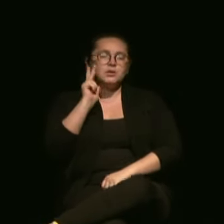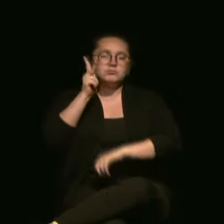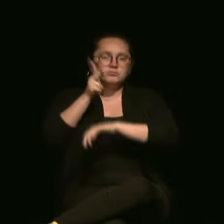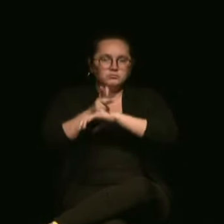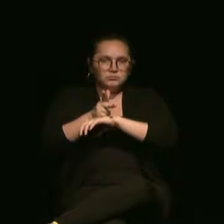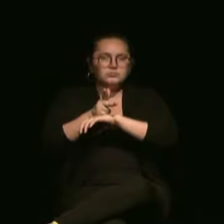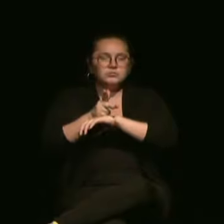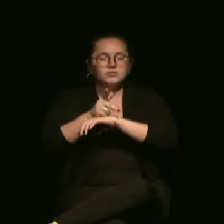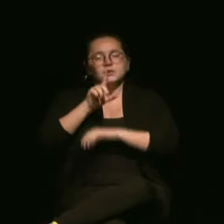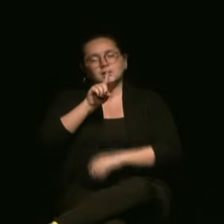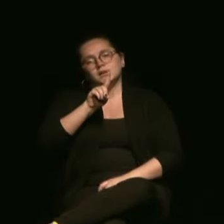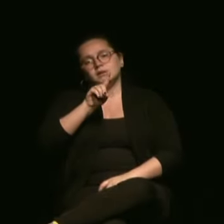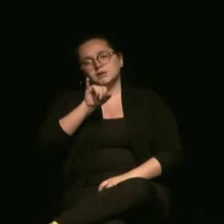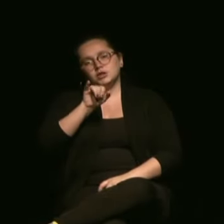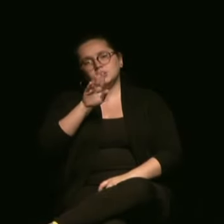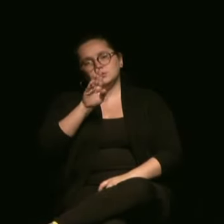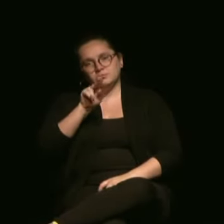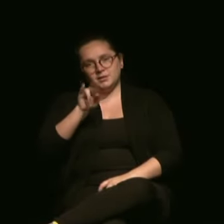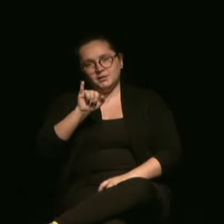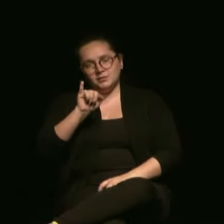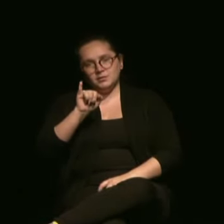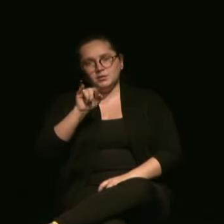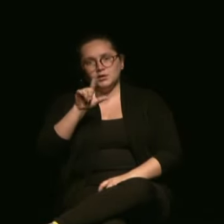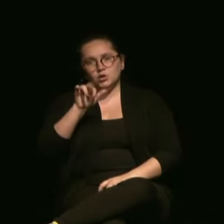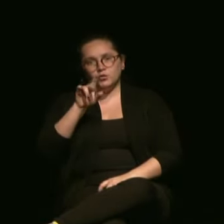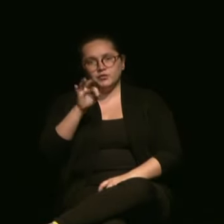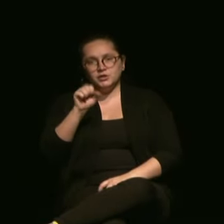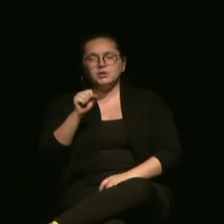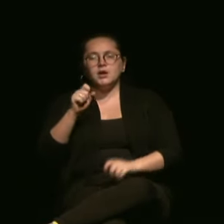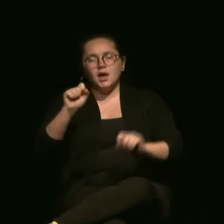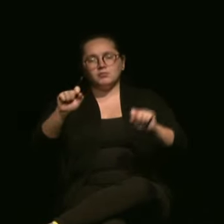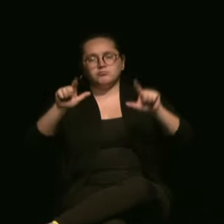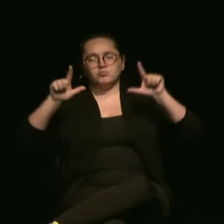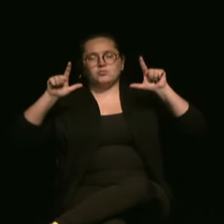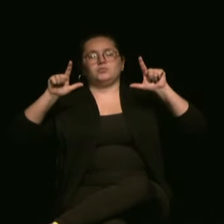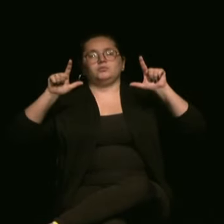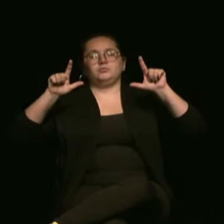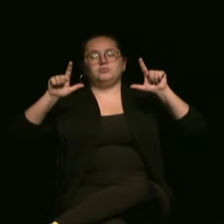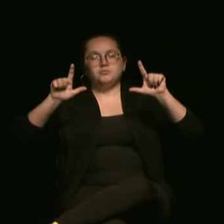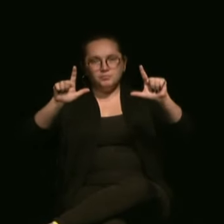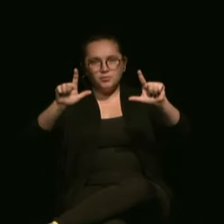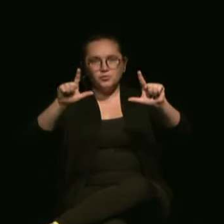Deep Luft, é fabulosa, né? Se aproxima, se afasta.